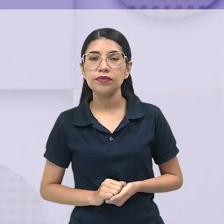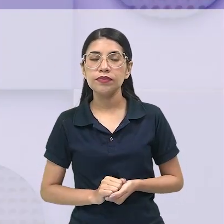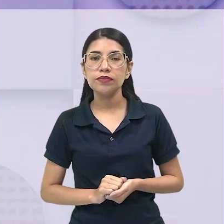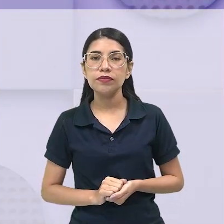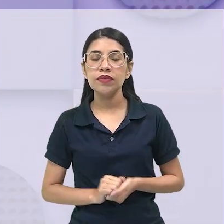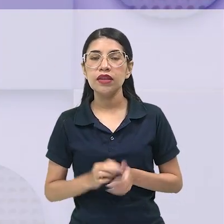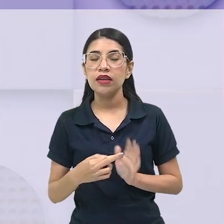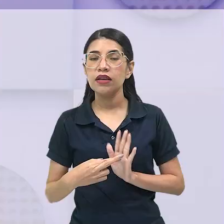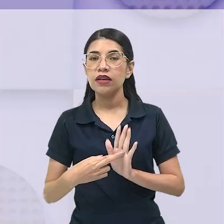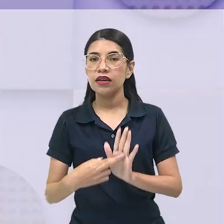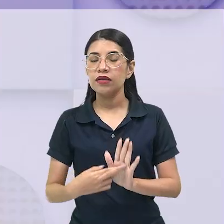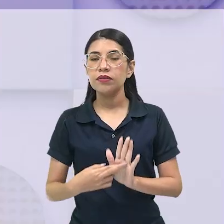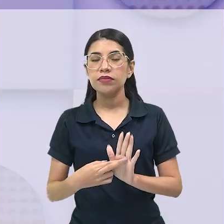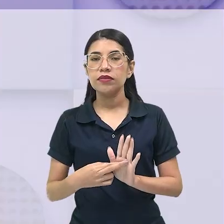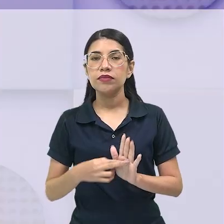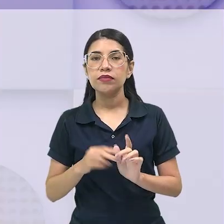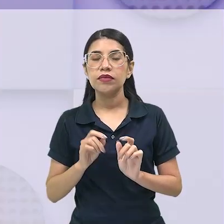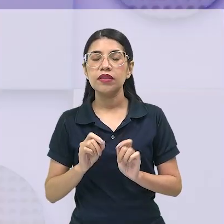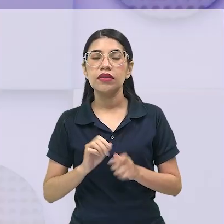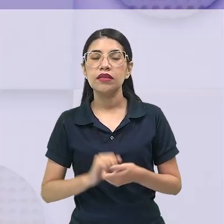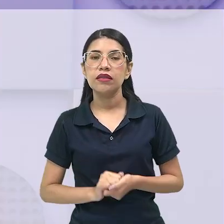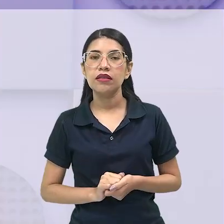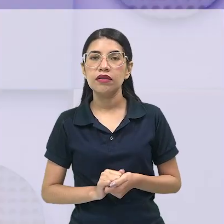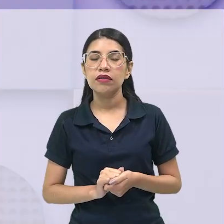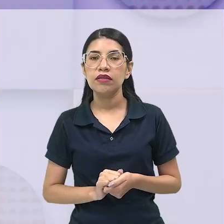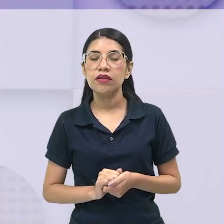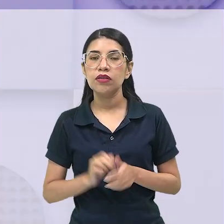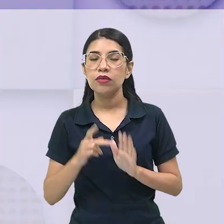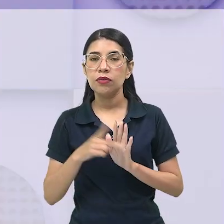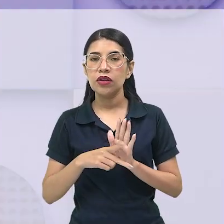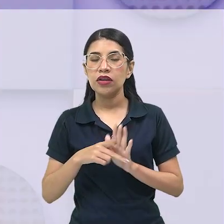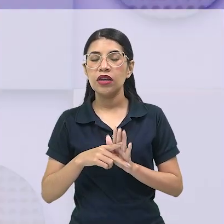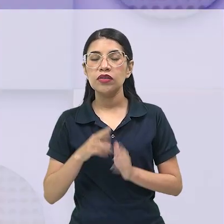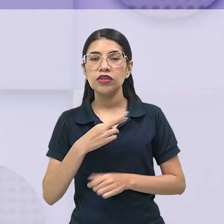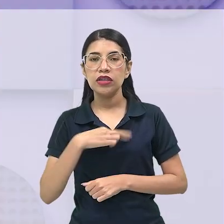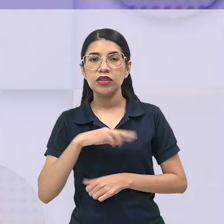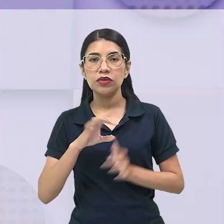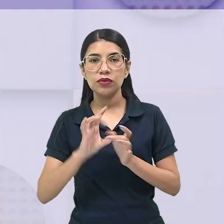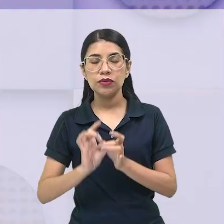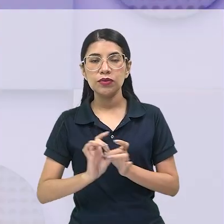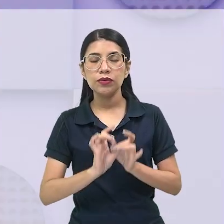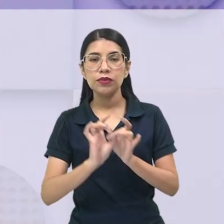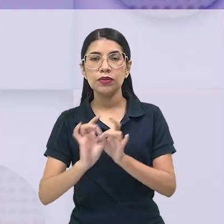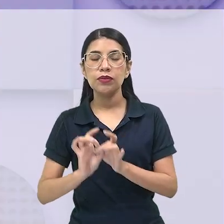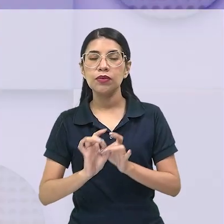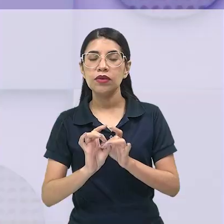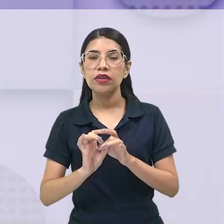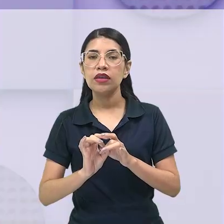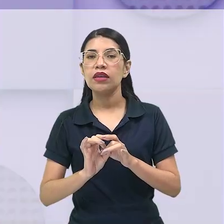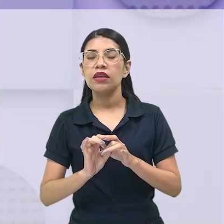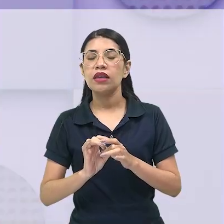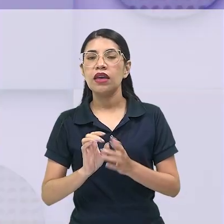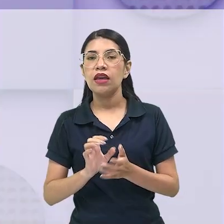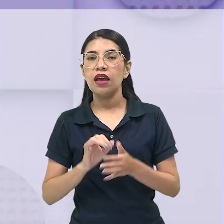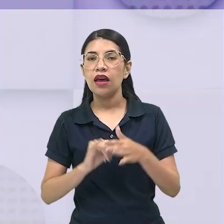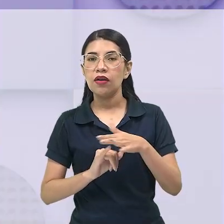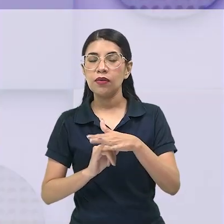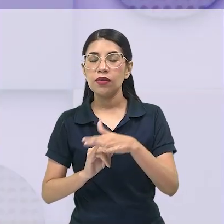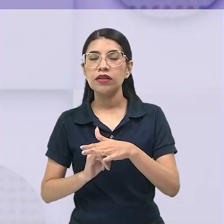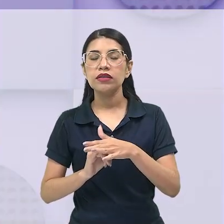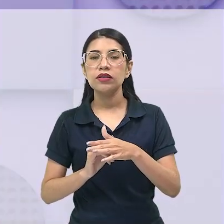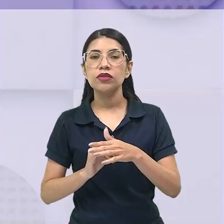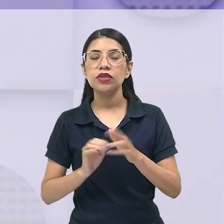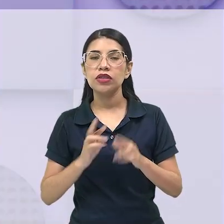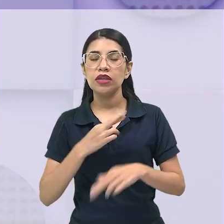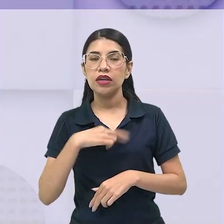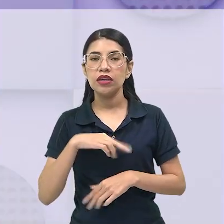que é o representante da Iniciativa das Religiões Unidas, que é a maior organização de diálogo interreligioso do